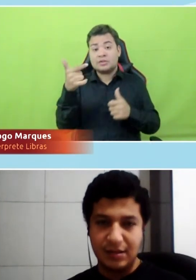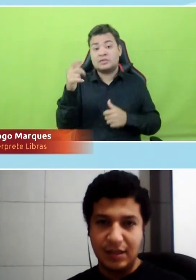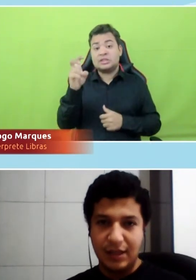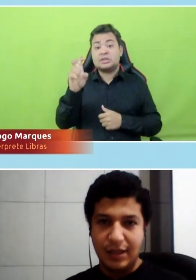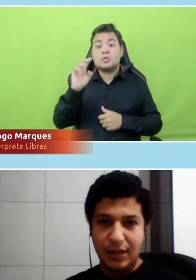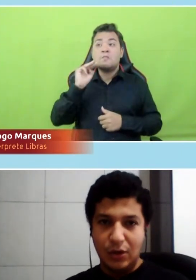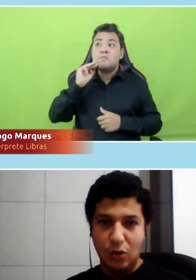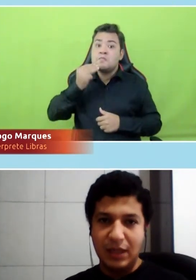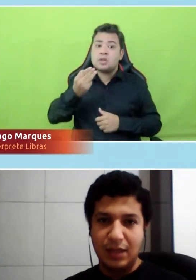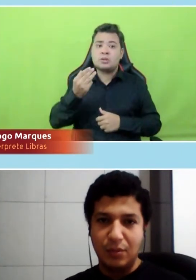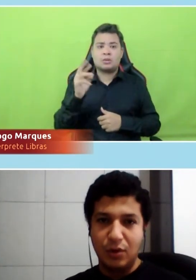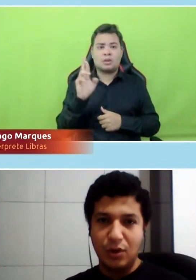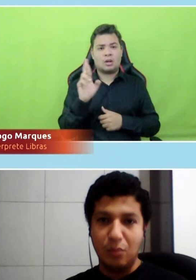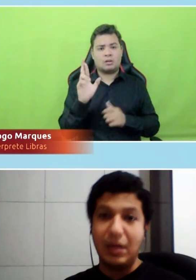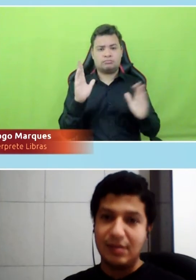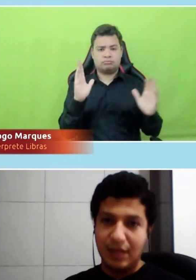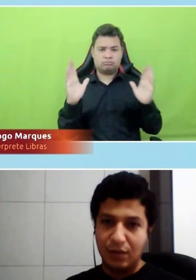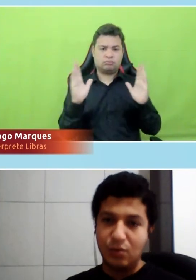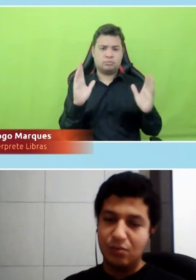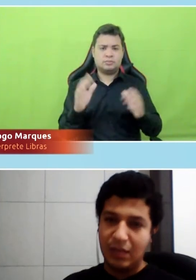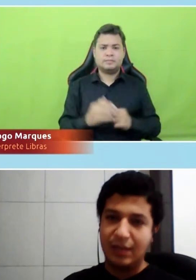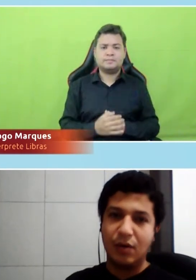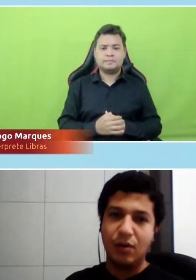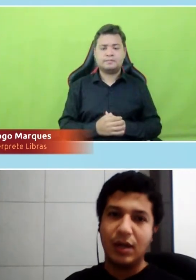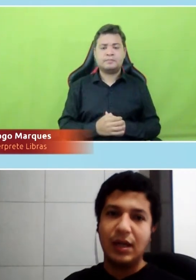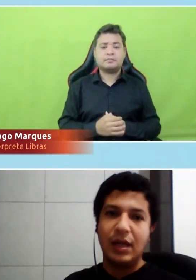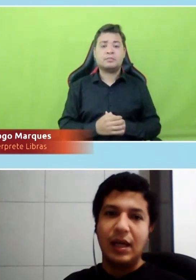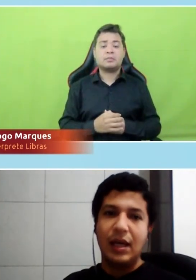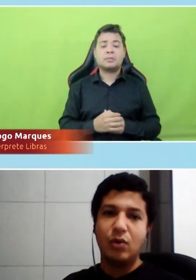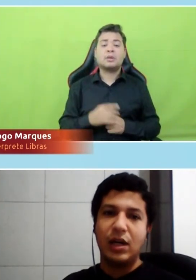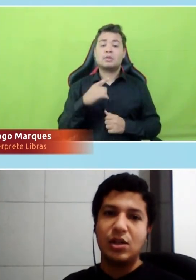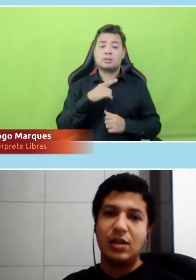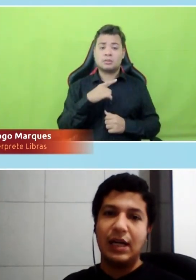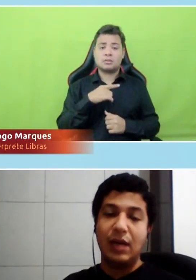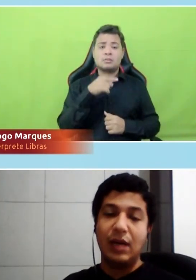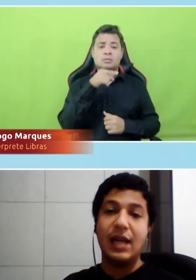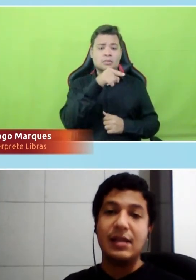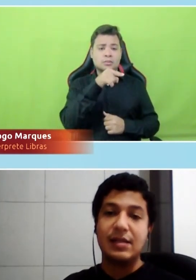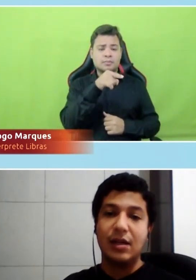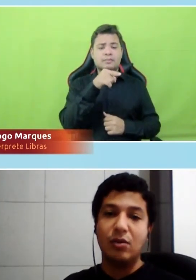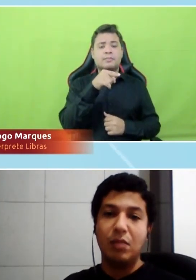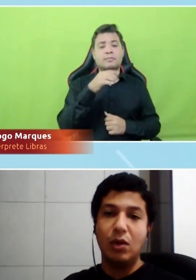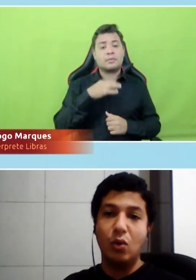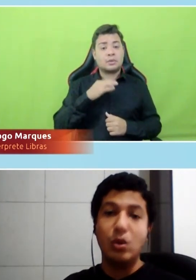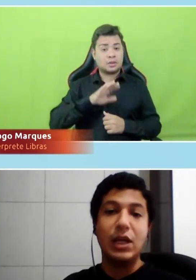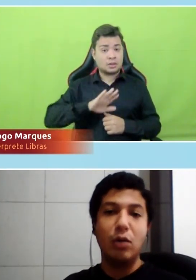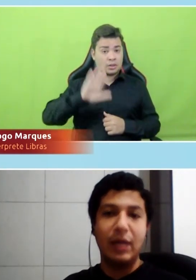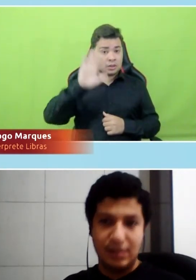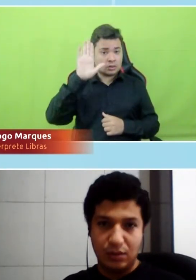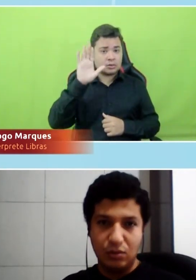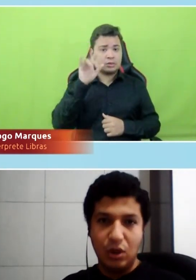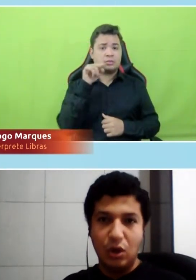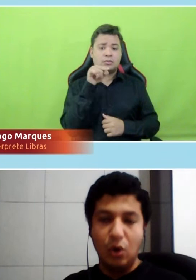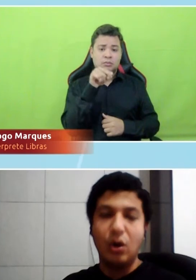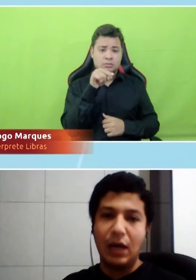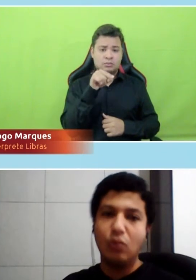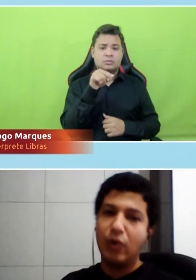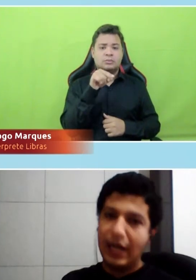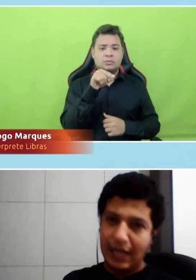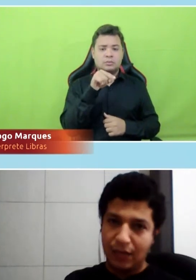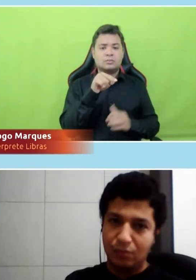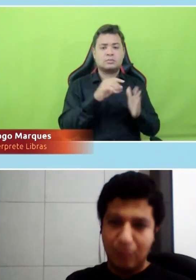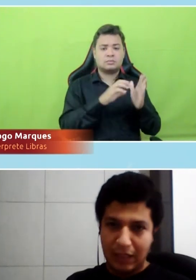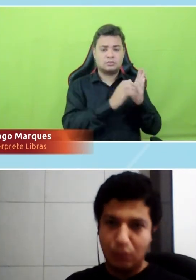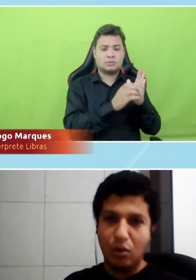reais. O patrimônio mais alto até agora é o do candidato à reeleição pelo União Brasil, Ronaldo